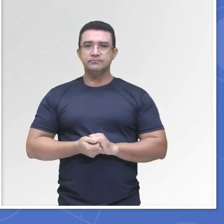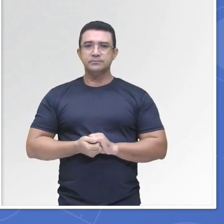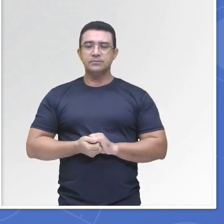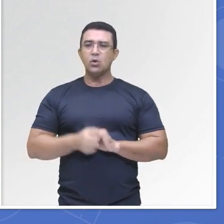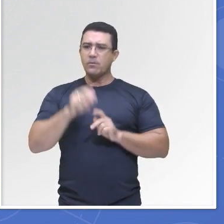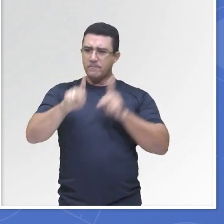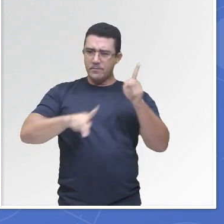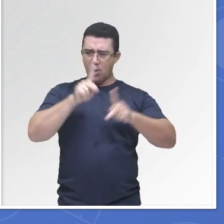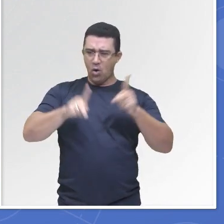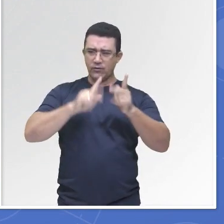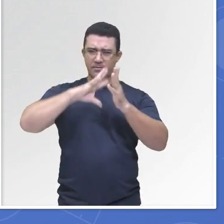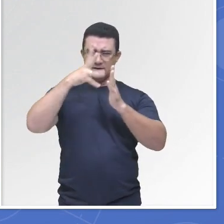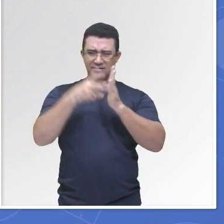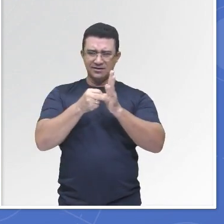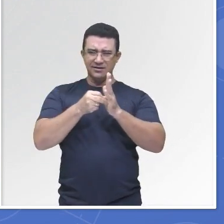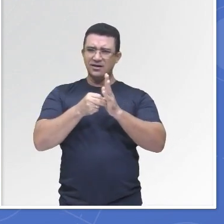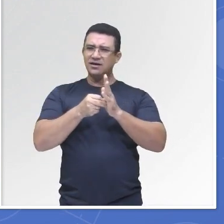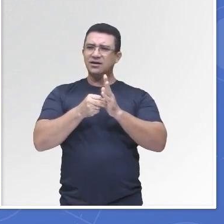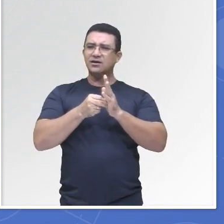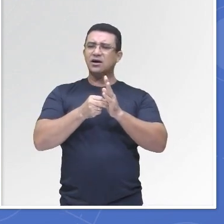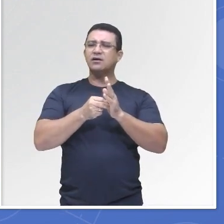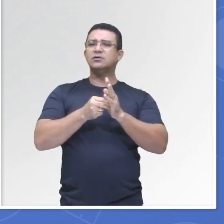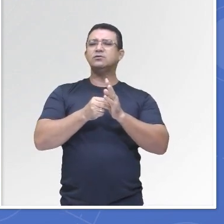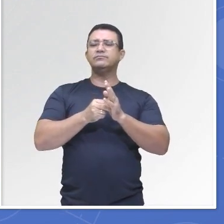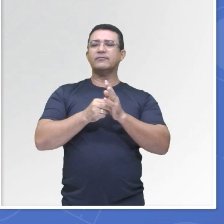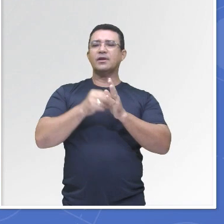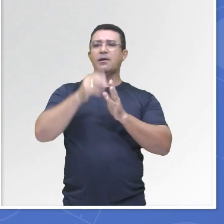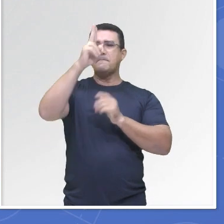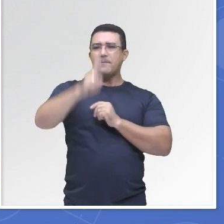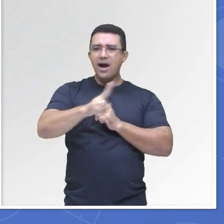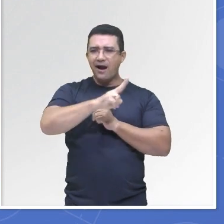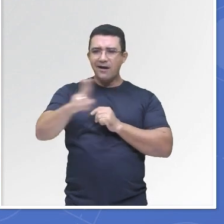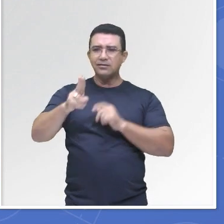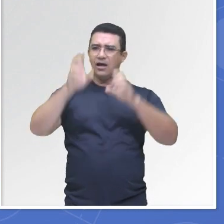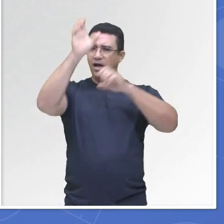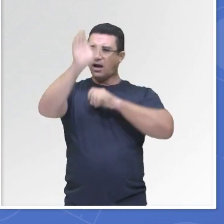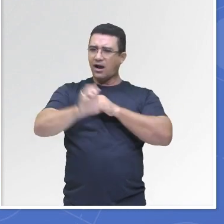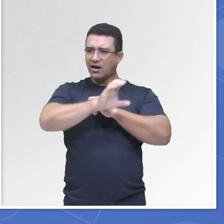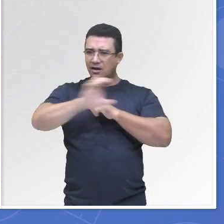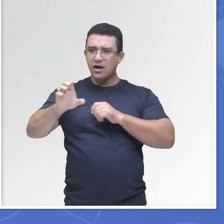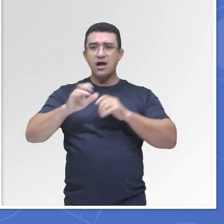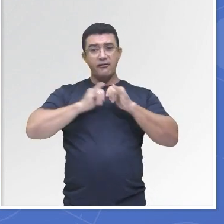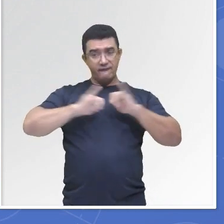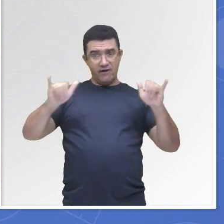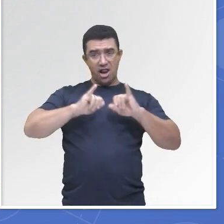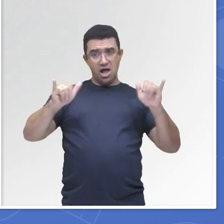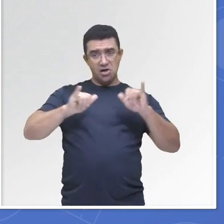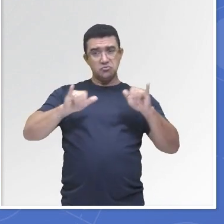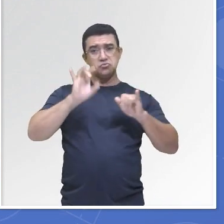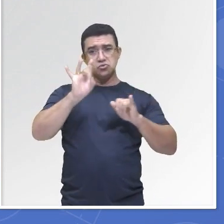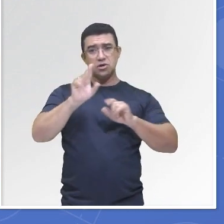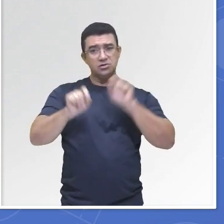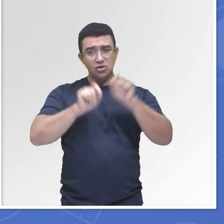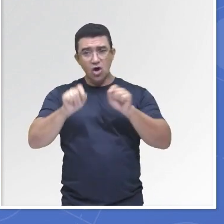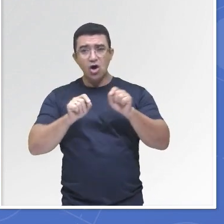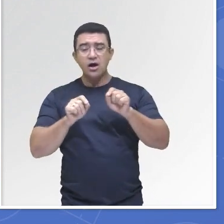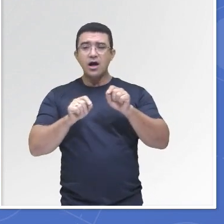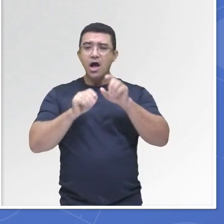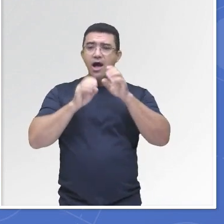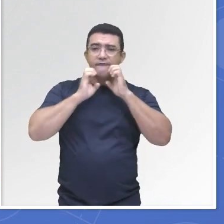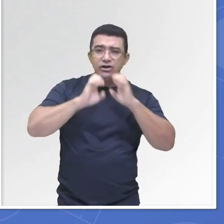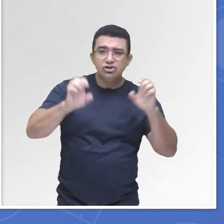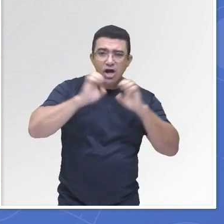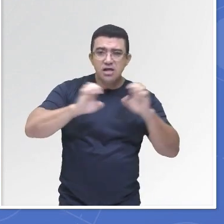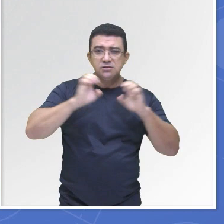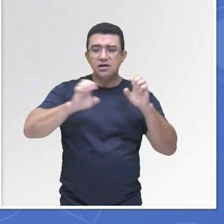os religiosos diziam que estavam civilizando, é a ideia que eu acabei de colocar para vocês. Eles viam a cultura dos